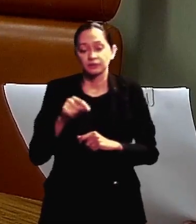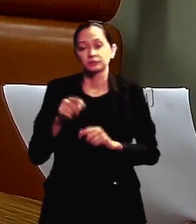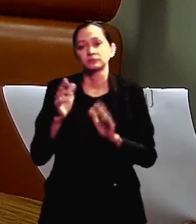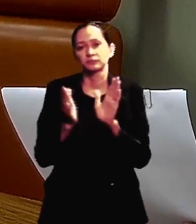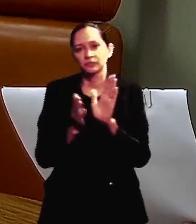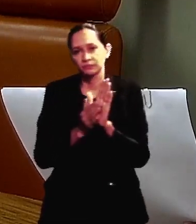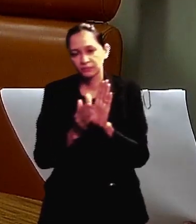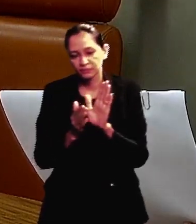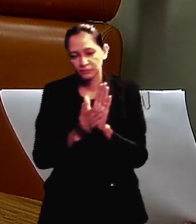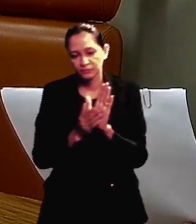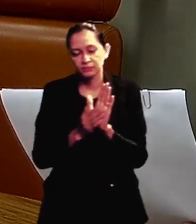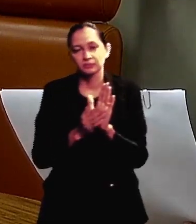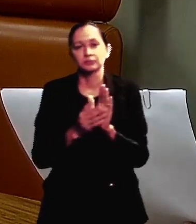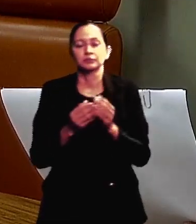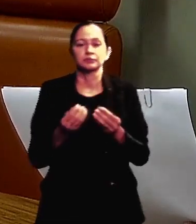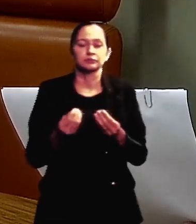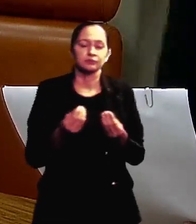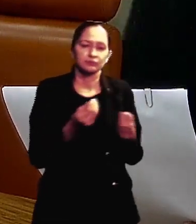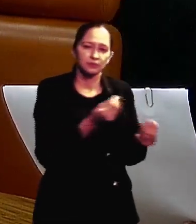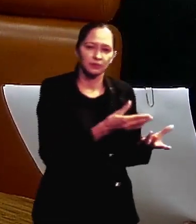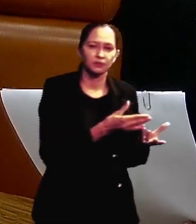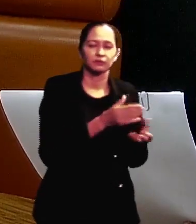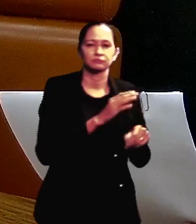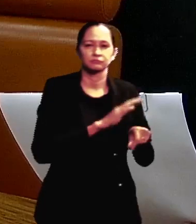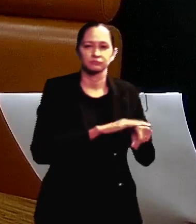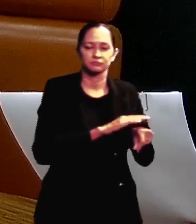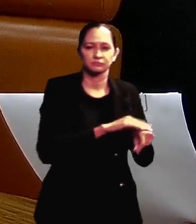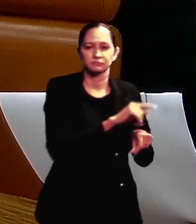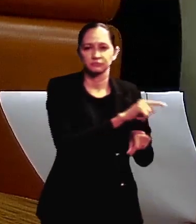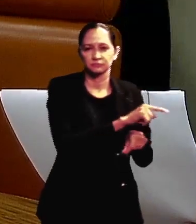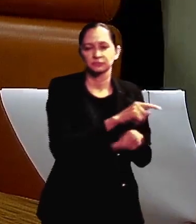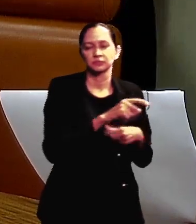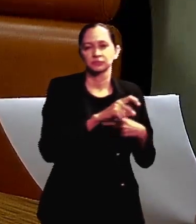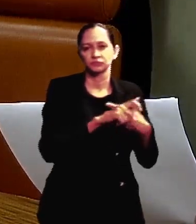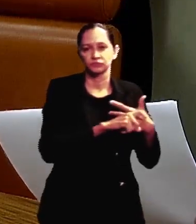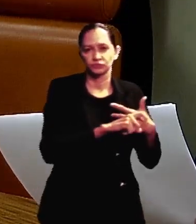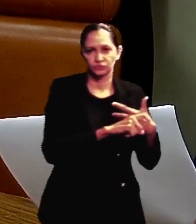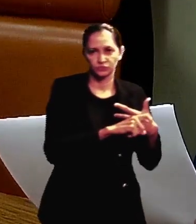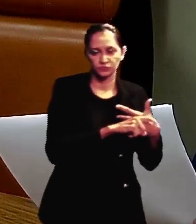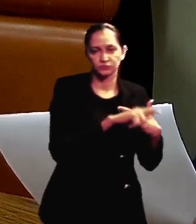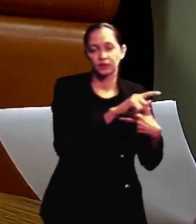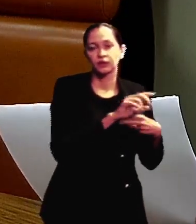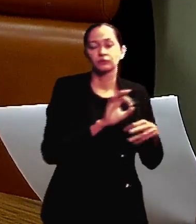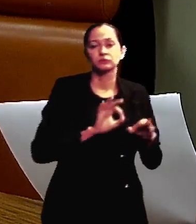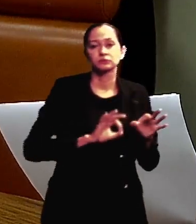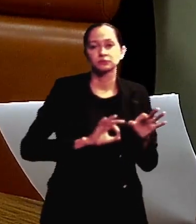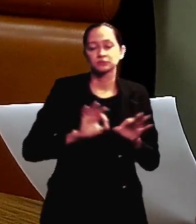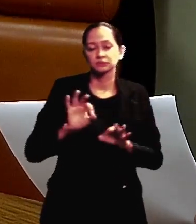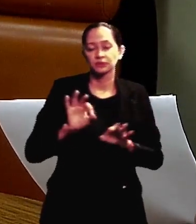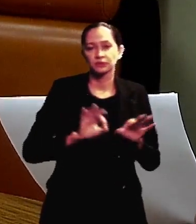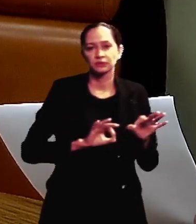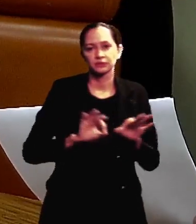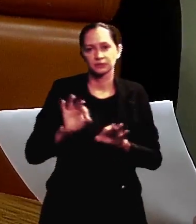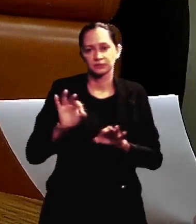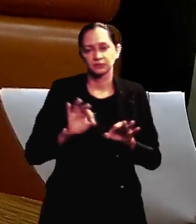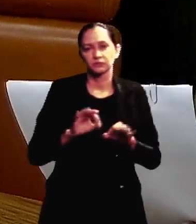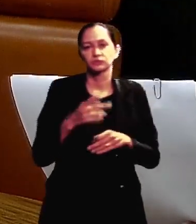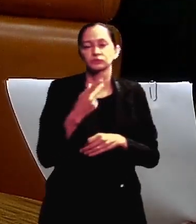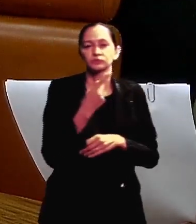matéria consagra a atribuição do governo, do chefe do Poder Executivo, traçando suas